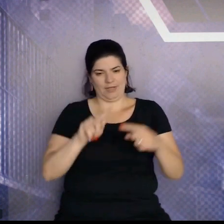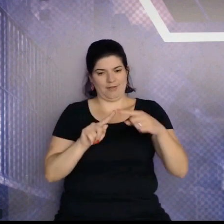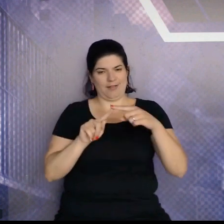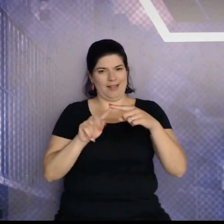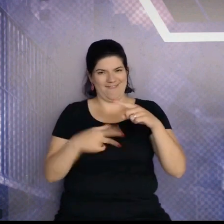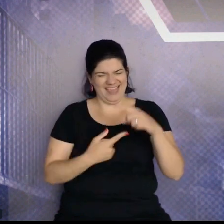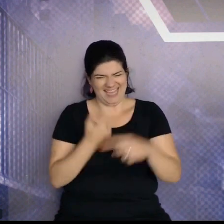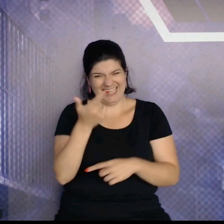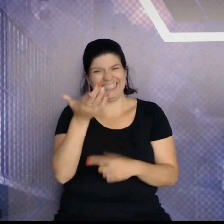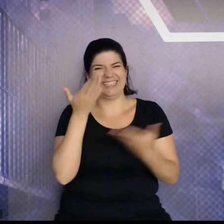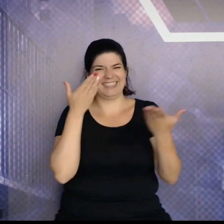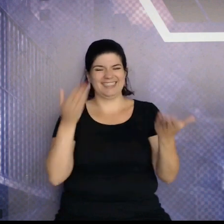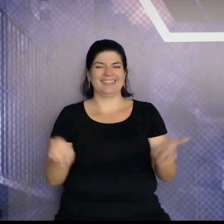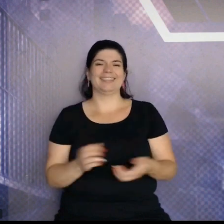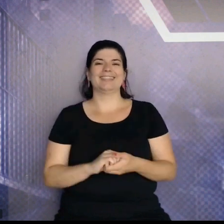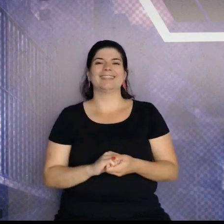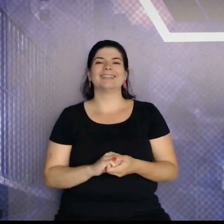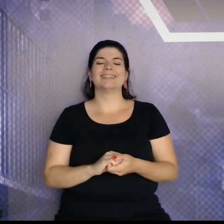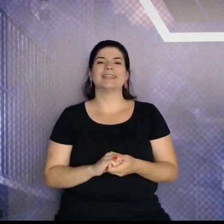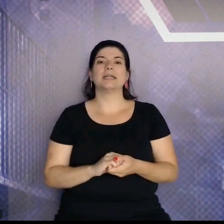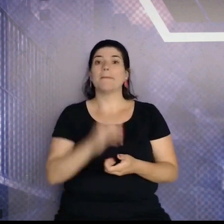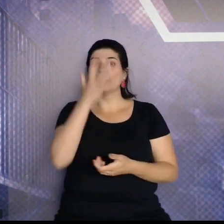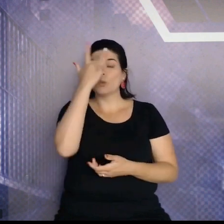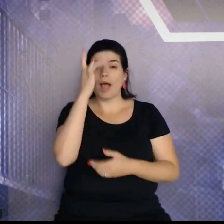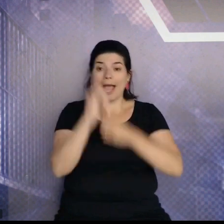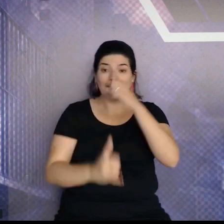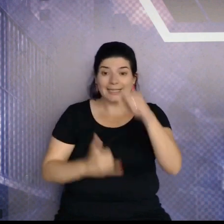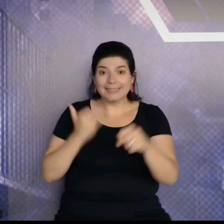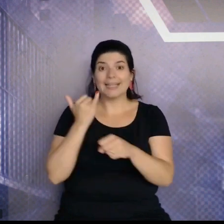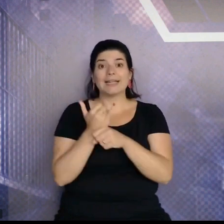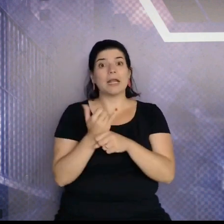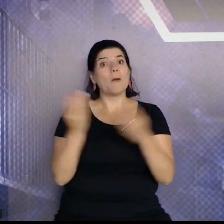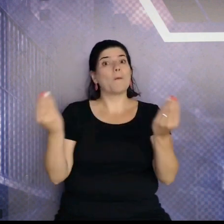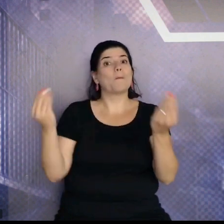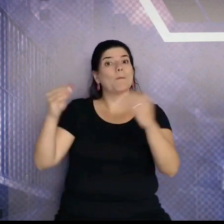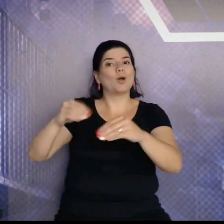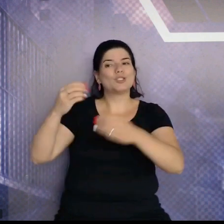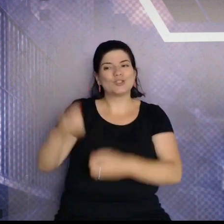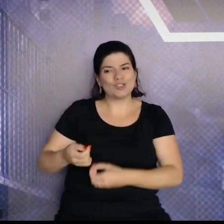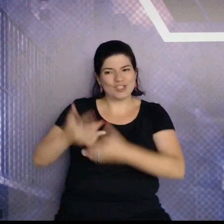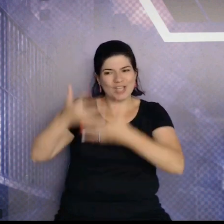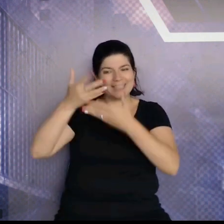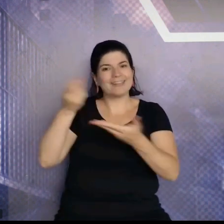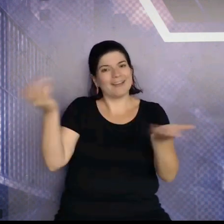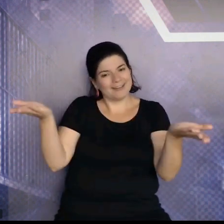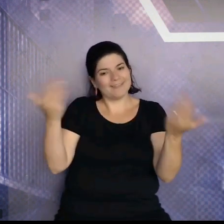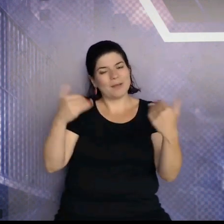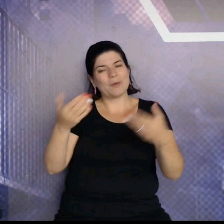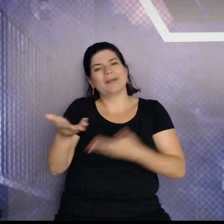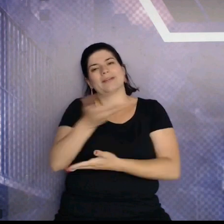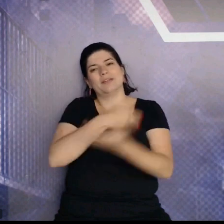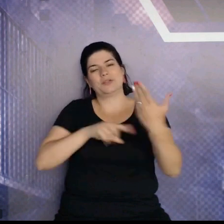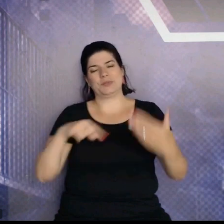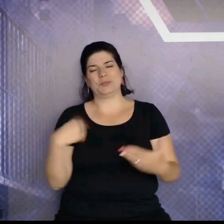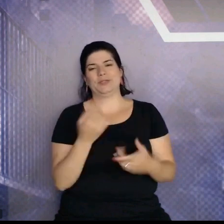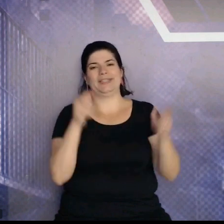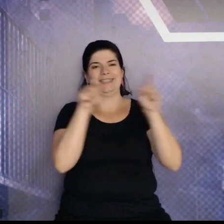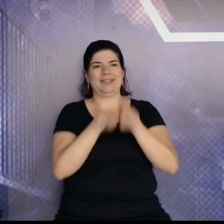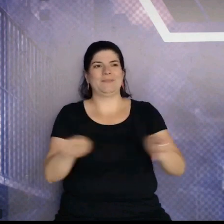única palavra. O pessoal que está online também, escreve no chat, tá? Interagem com a gente também, beleza?